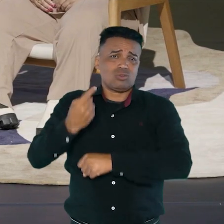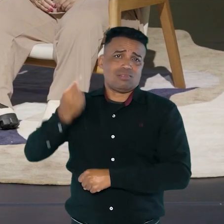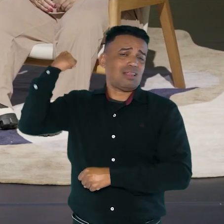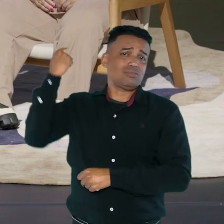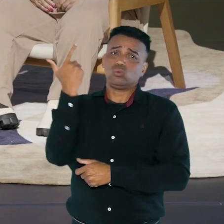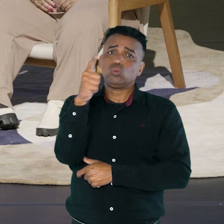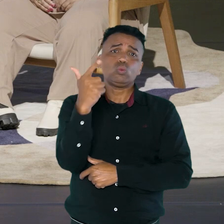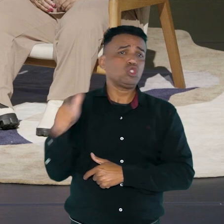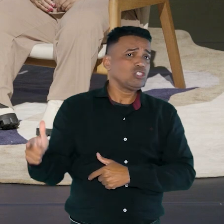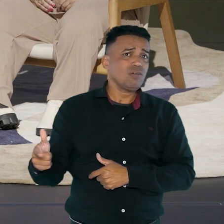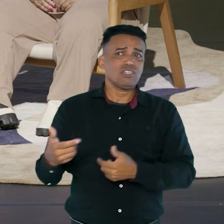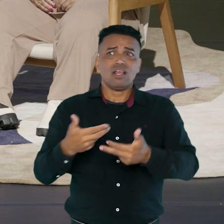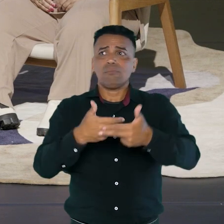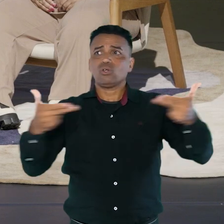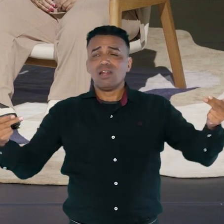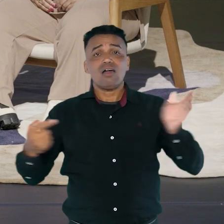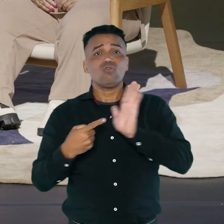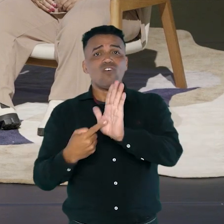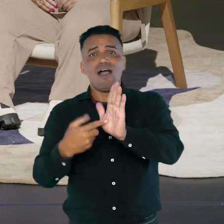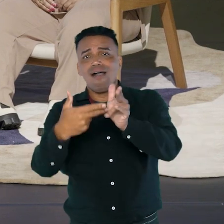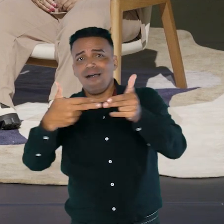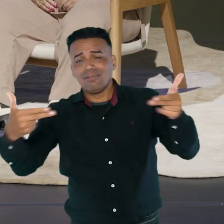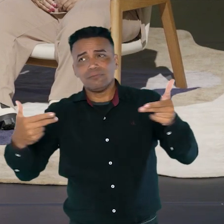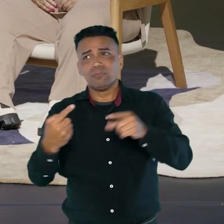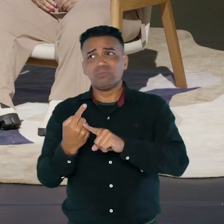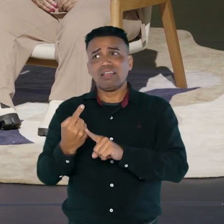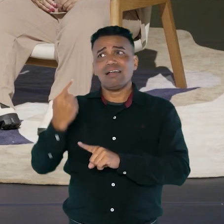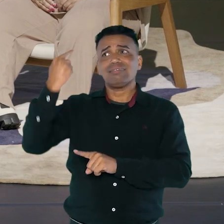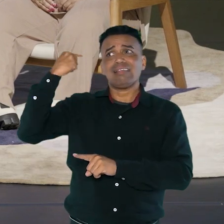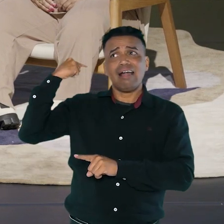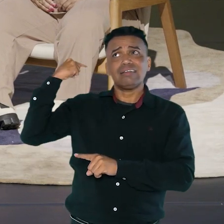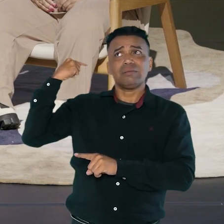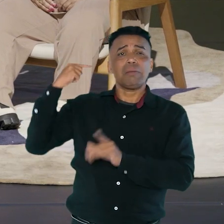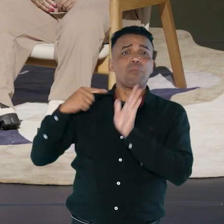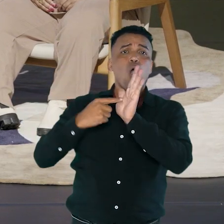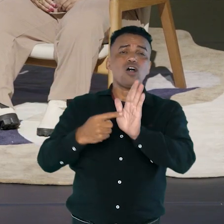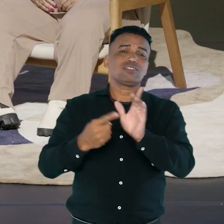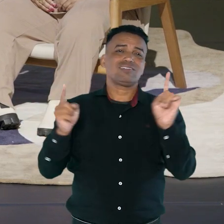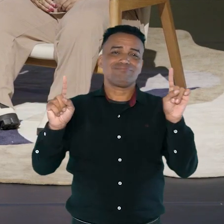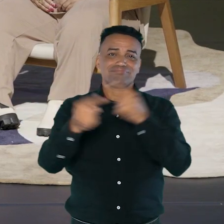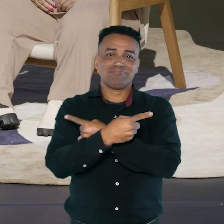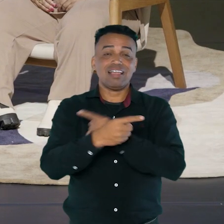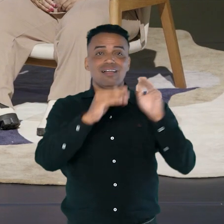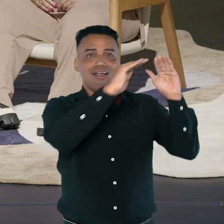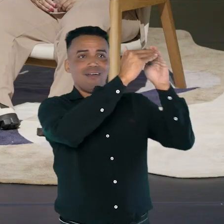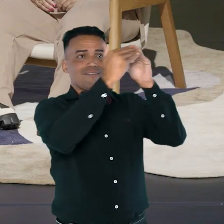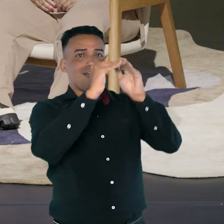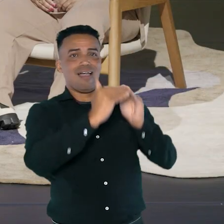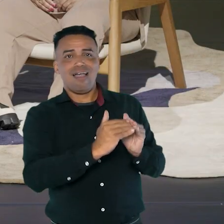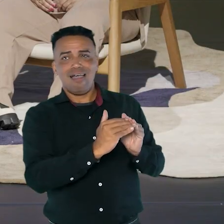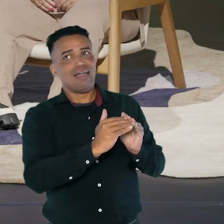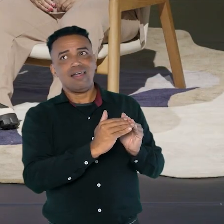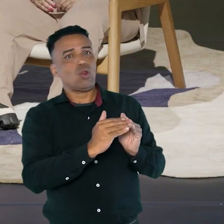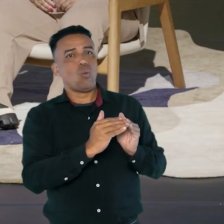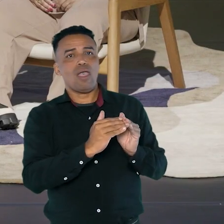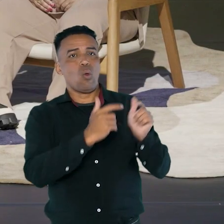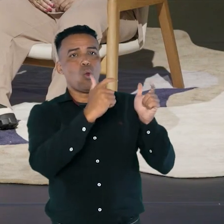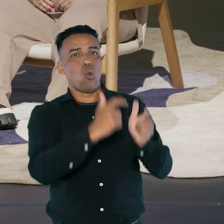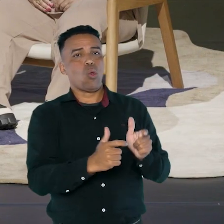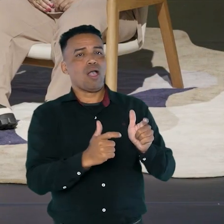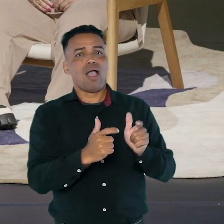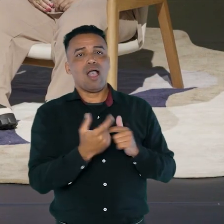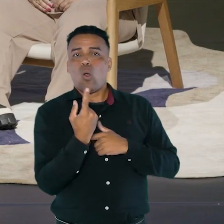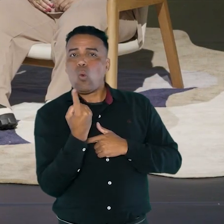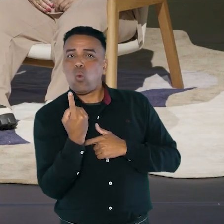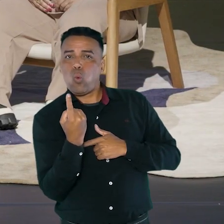está trazendo toda essa pluralidade. E ela traz também o contrário, né? Como a gente falou, a periferia não é um território